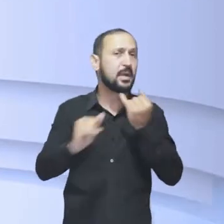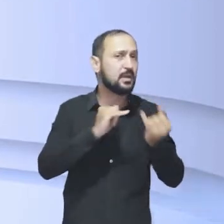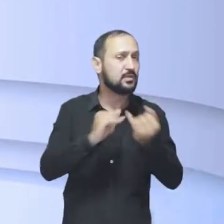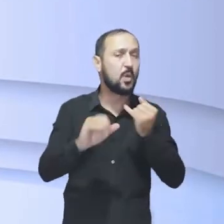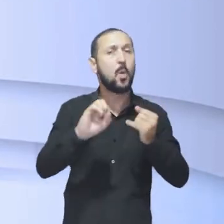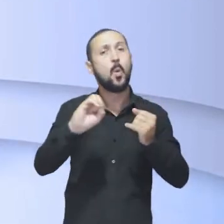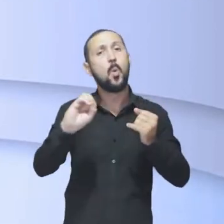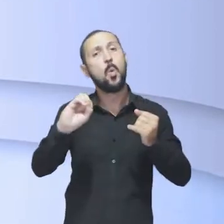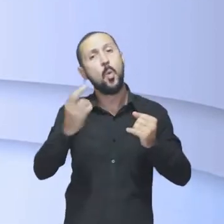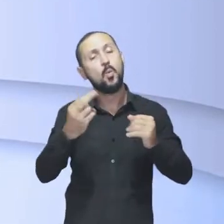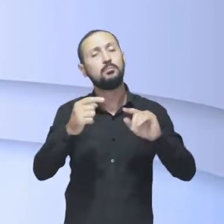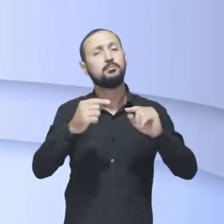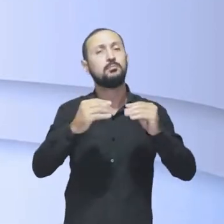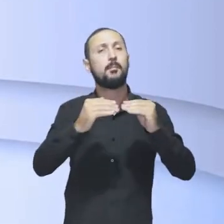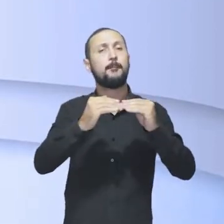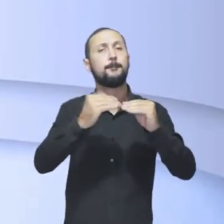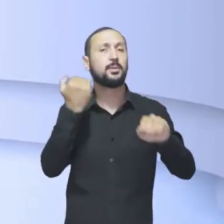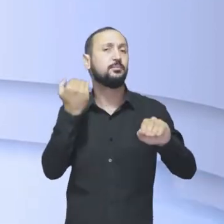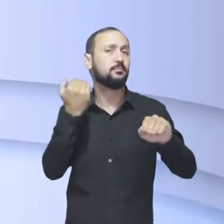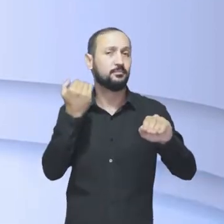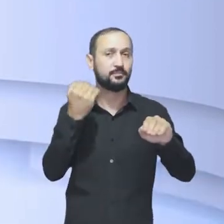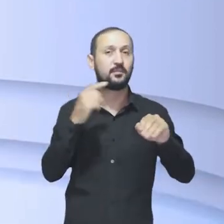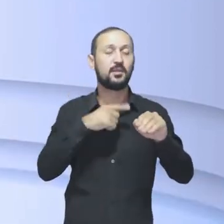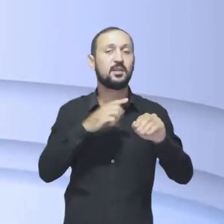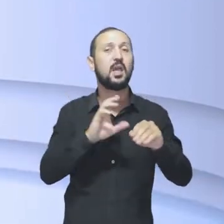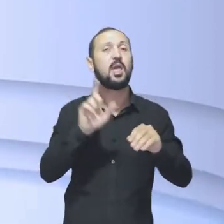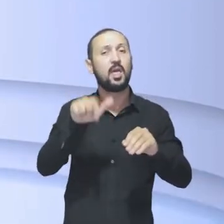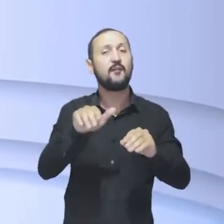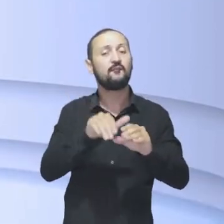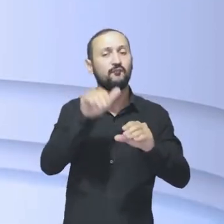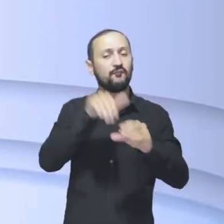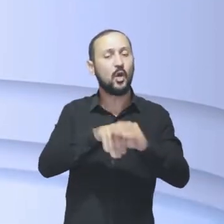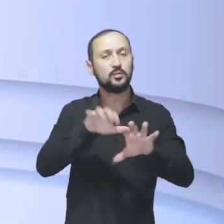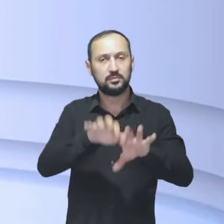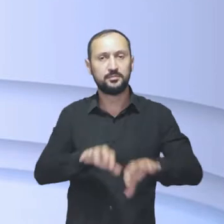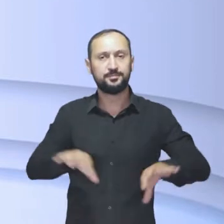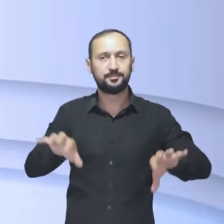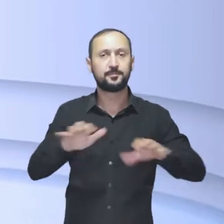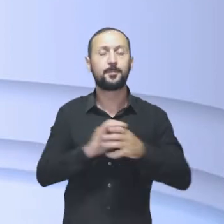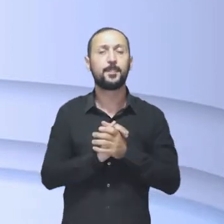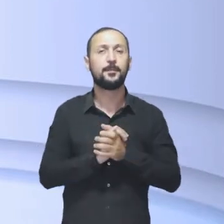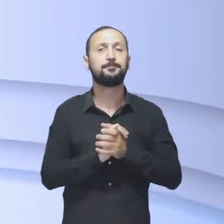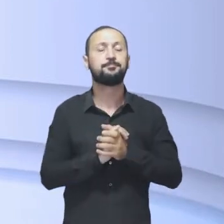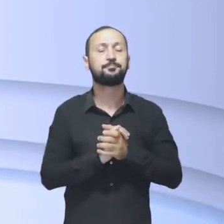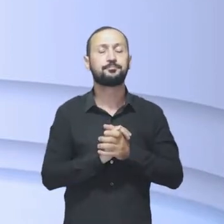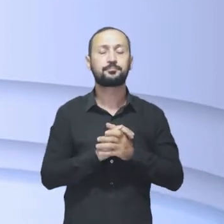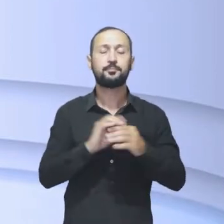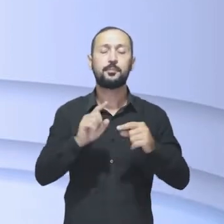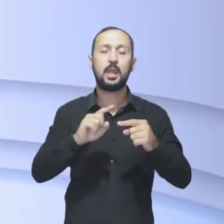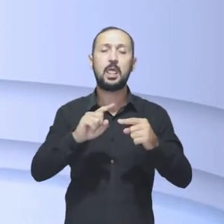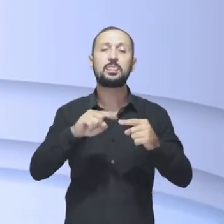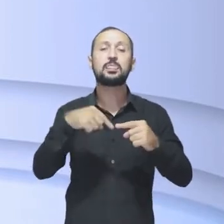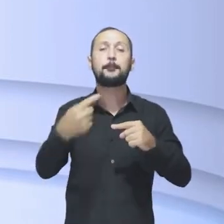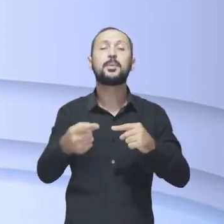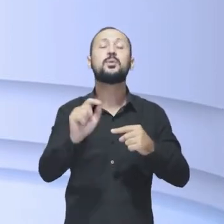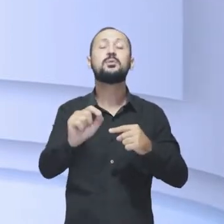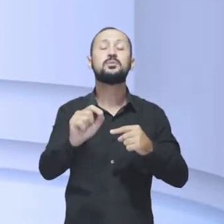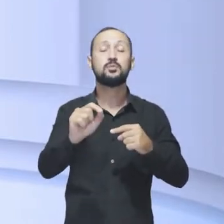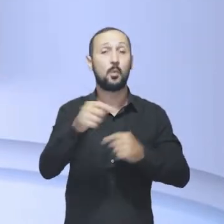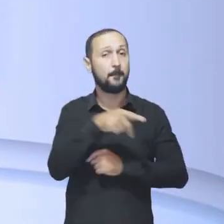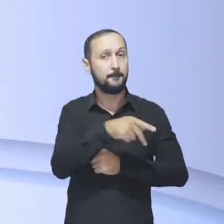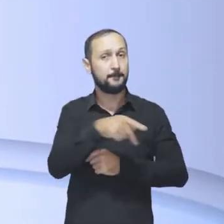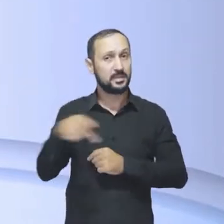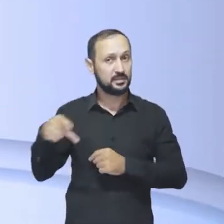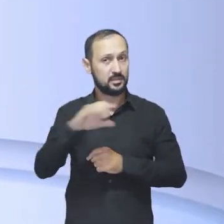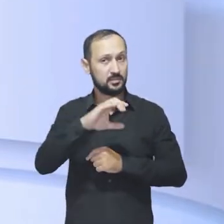e aí se forma um resultado que pode ser por unanimidade pela aprovação, por